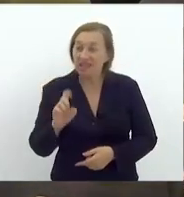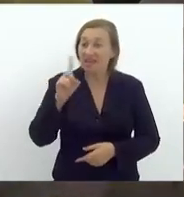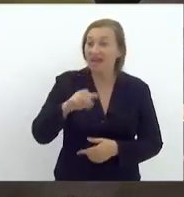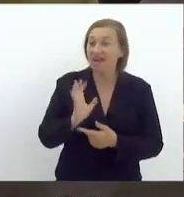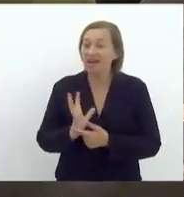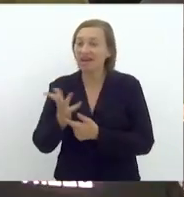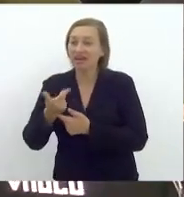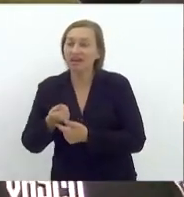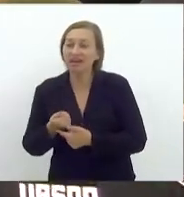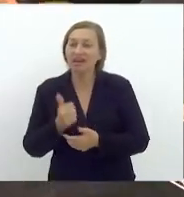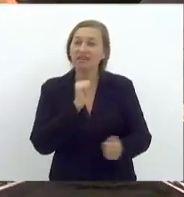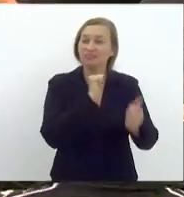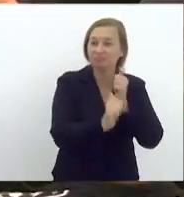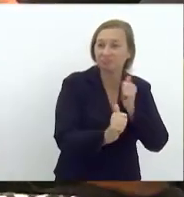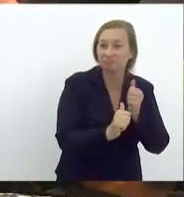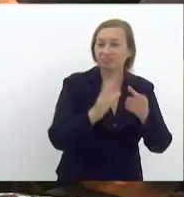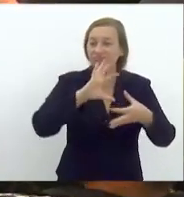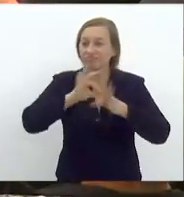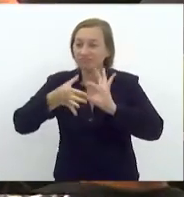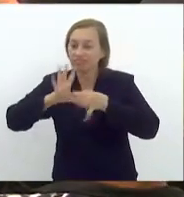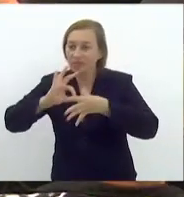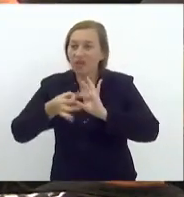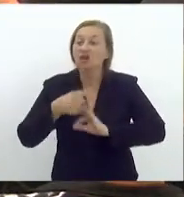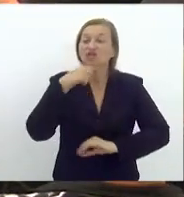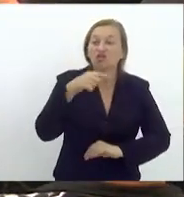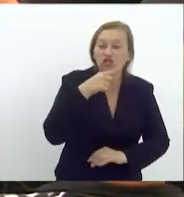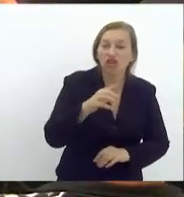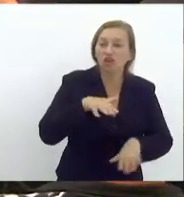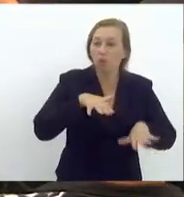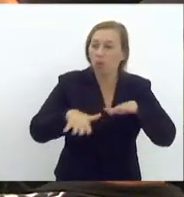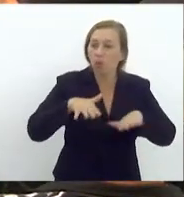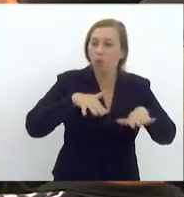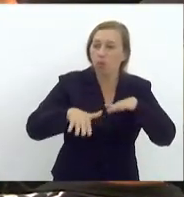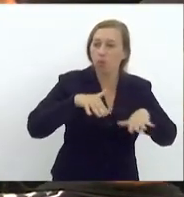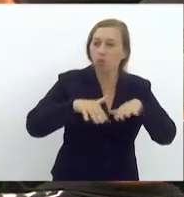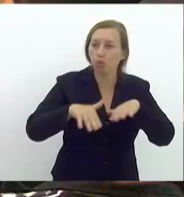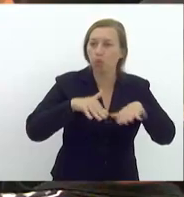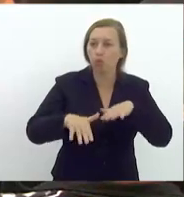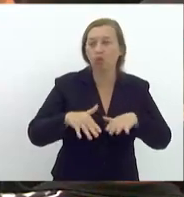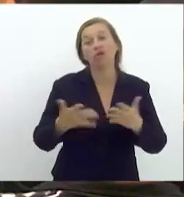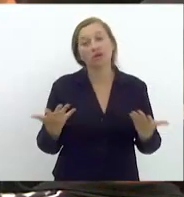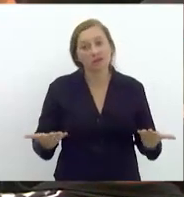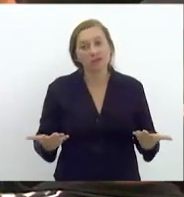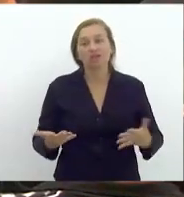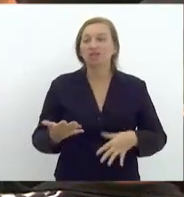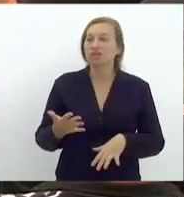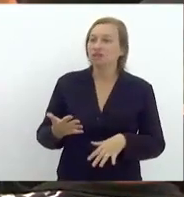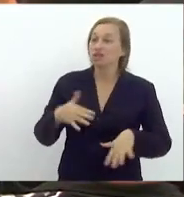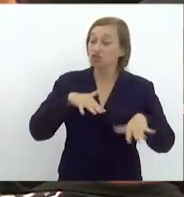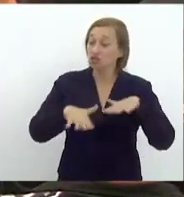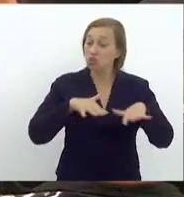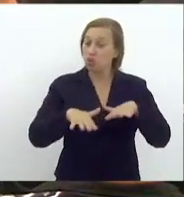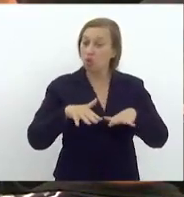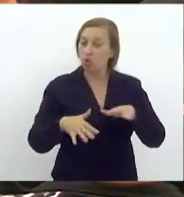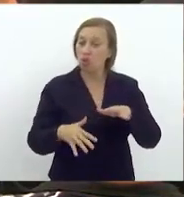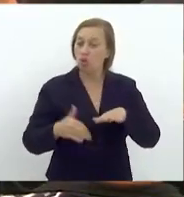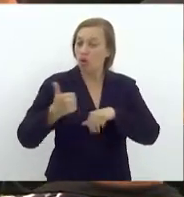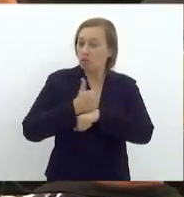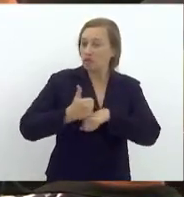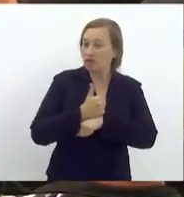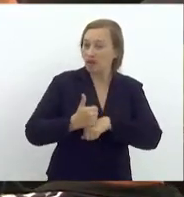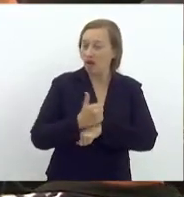é esporte olímpico para Quem duvida DJ é um não vou nem xingar desculpa grande profissional